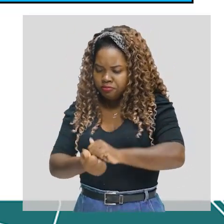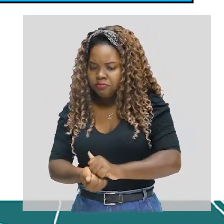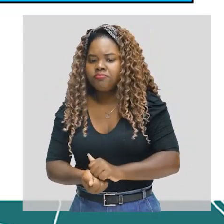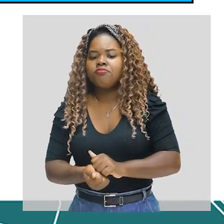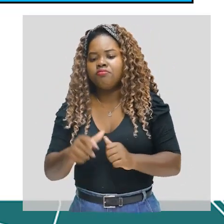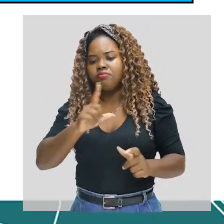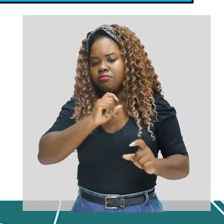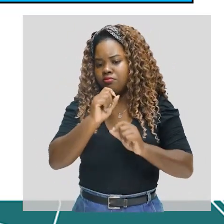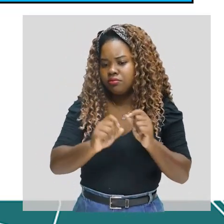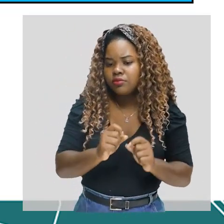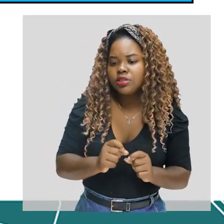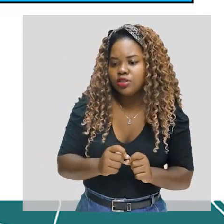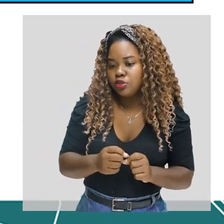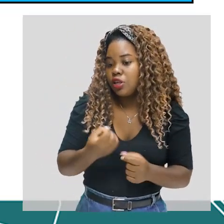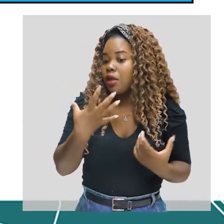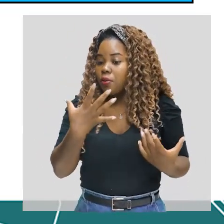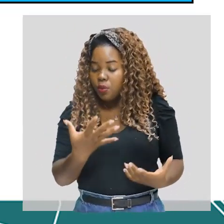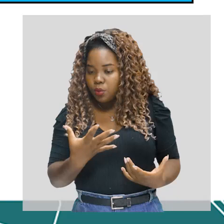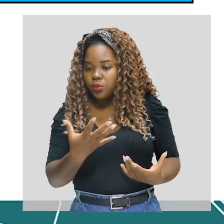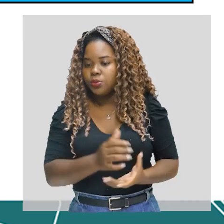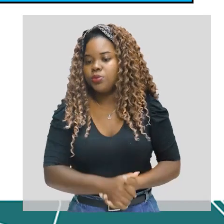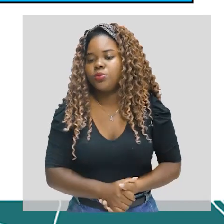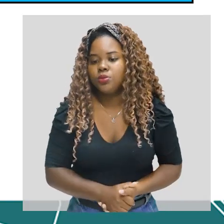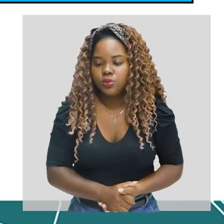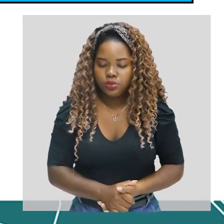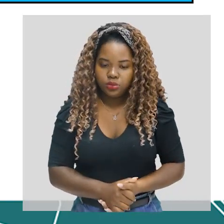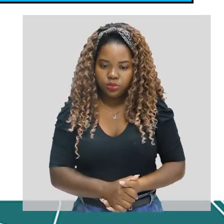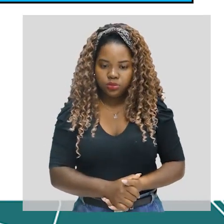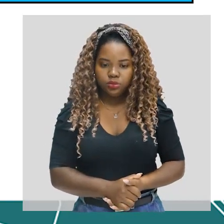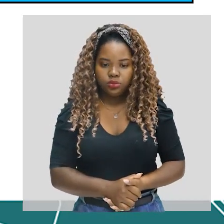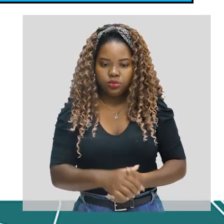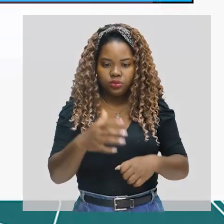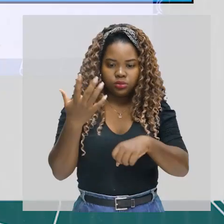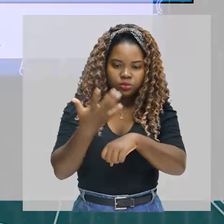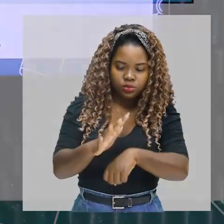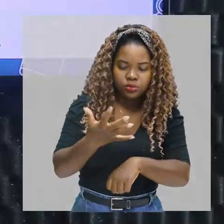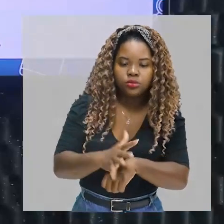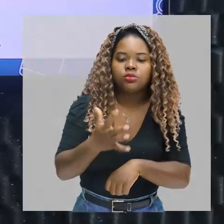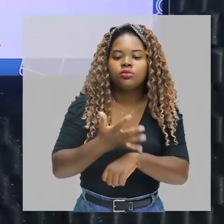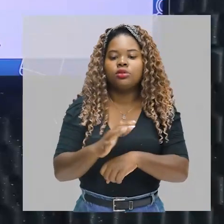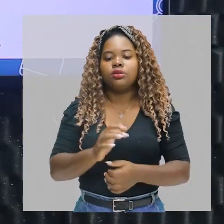ele vai ter aqueles benefícios das práticas de